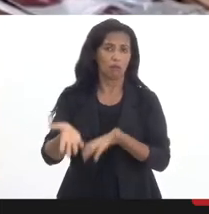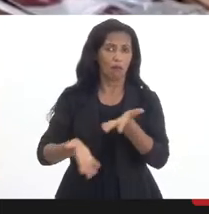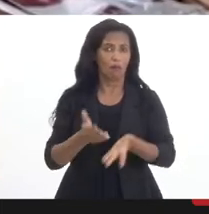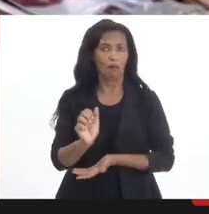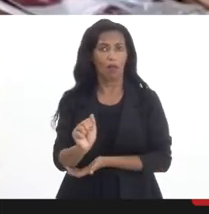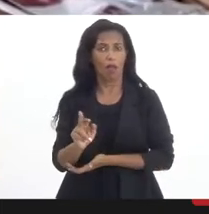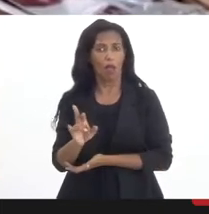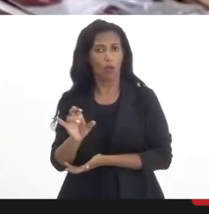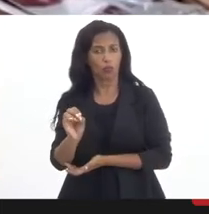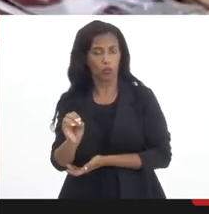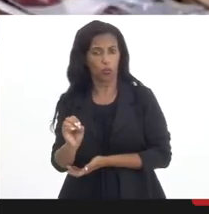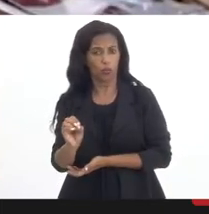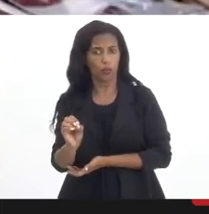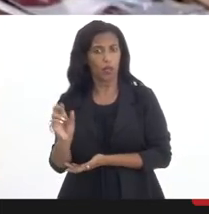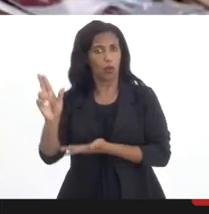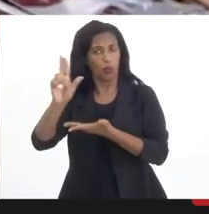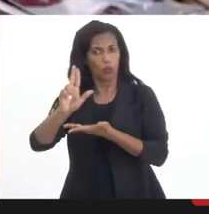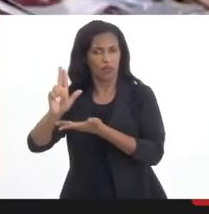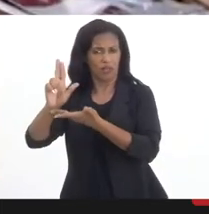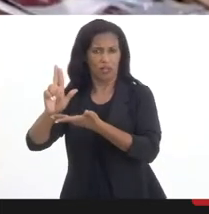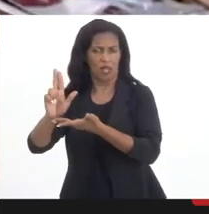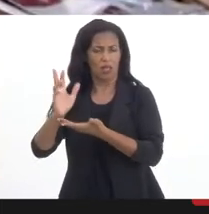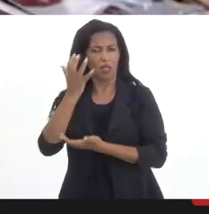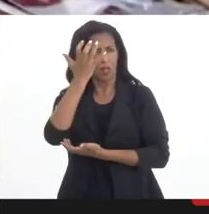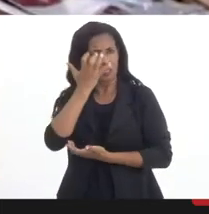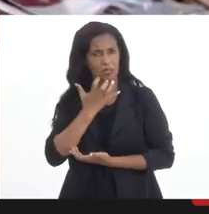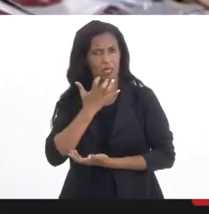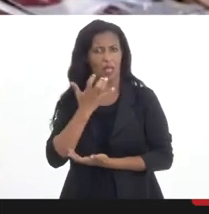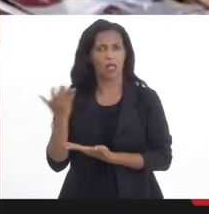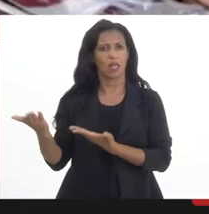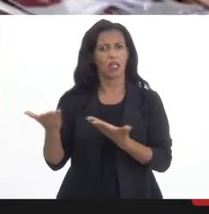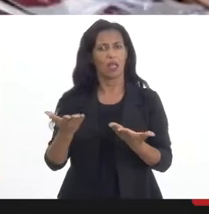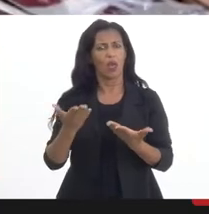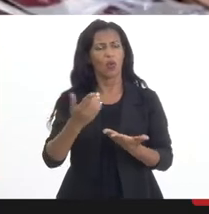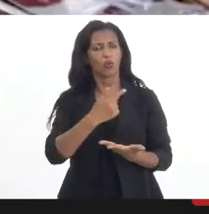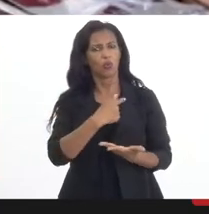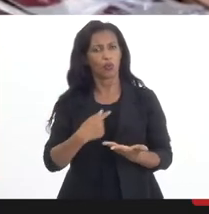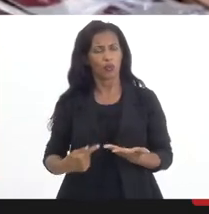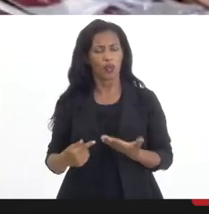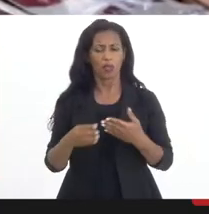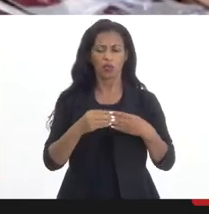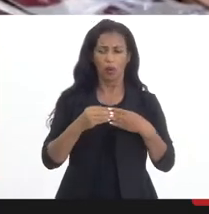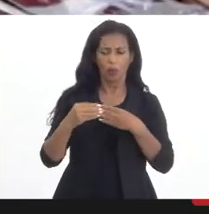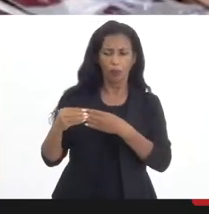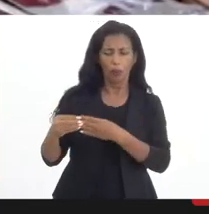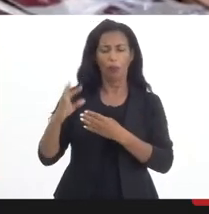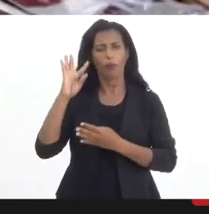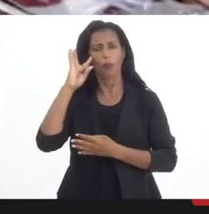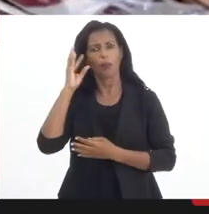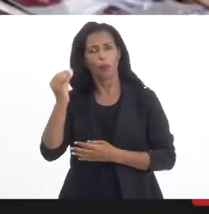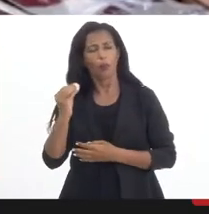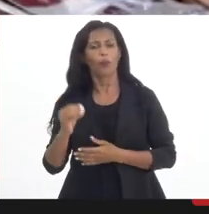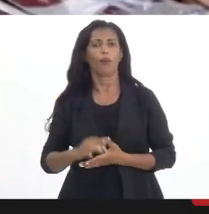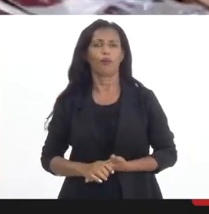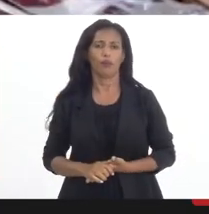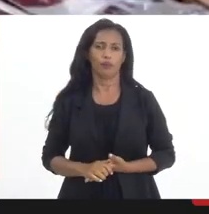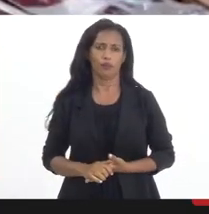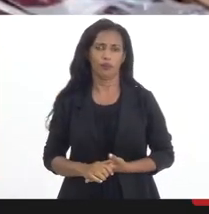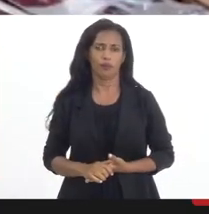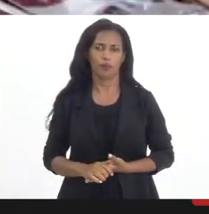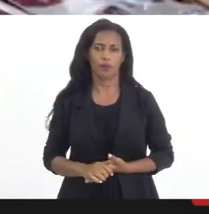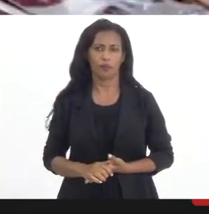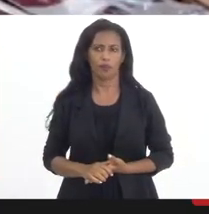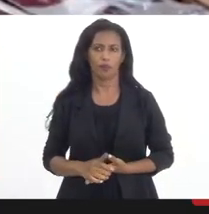autonomia universitária, ela é sagrada e cabe aos governantes acompanhar as decisões universitárias. Então,